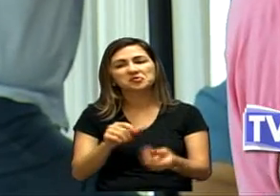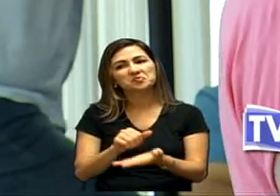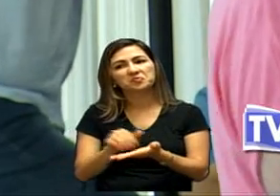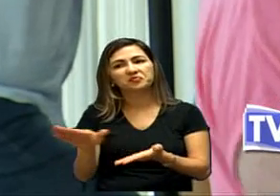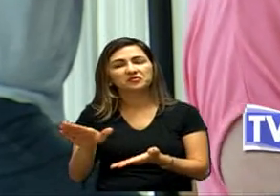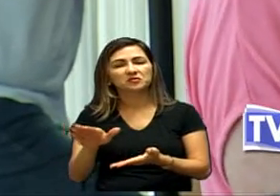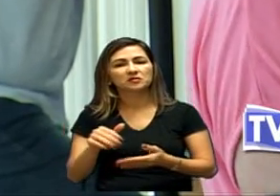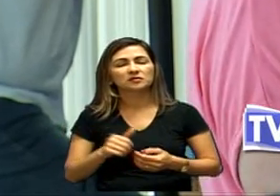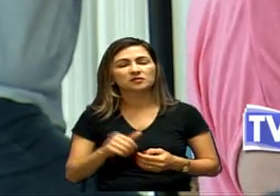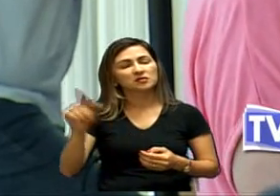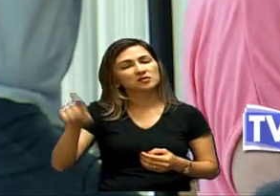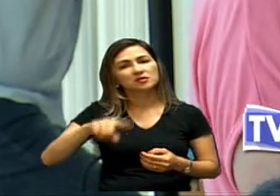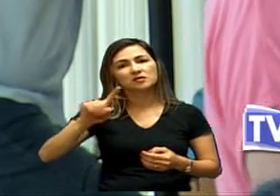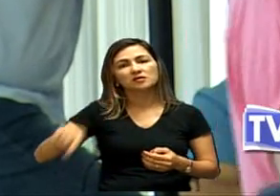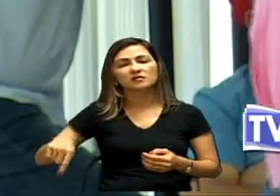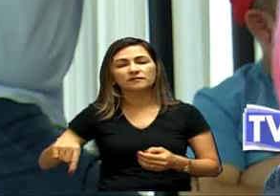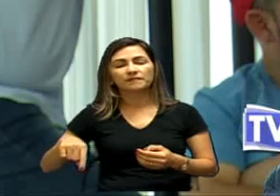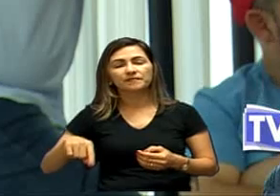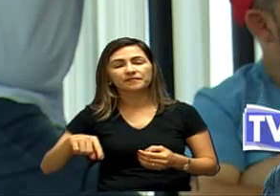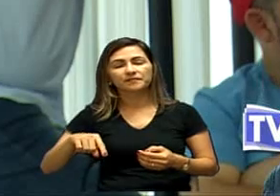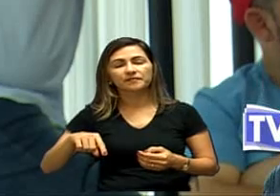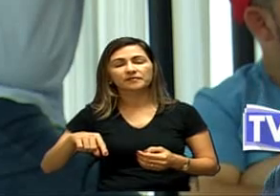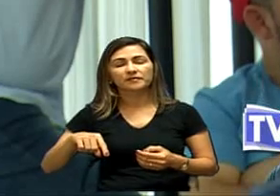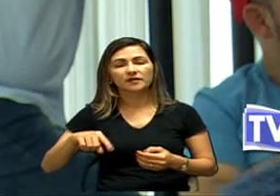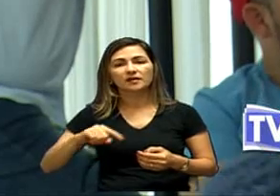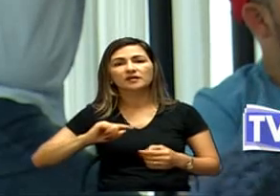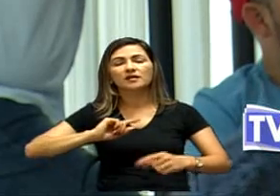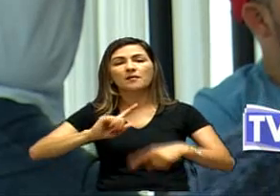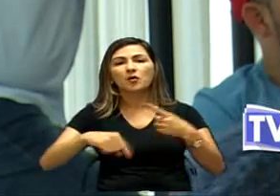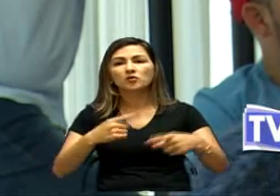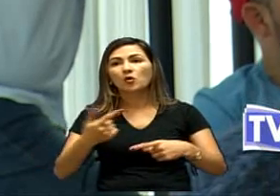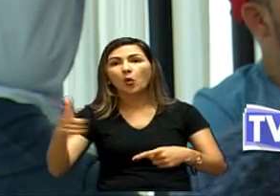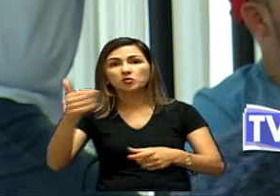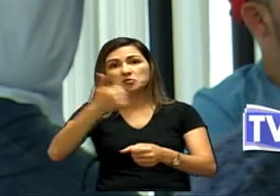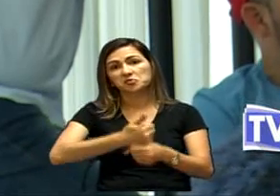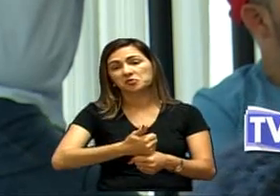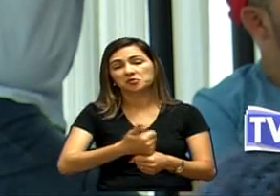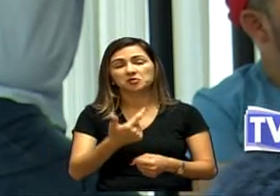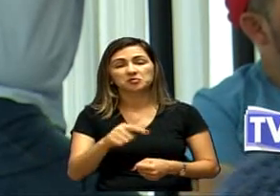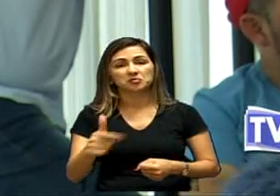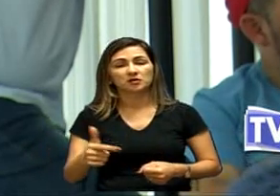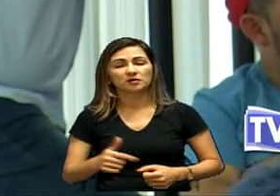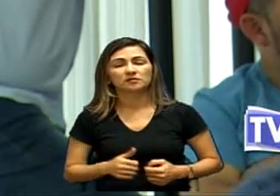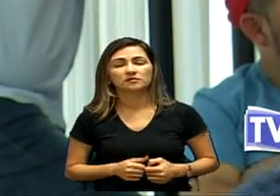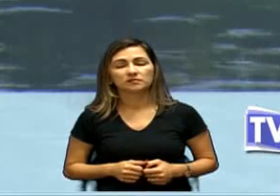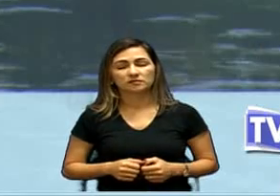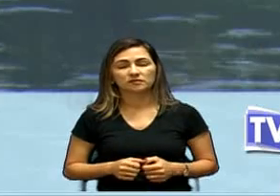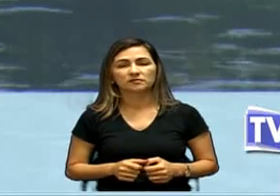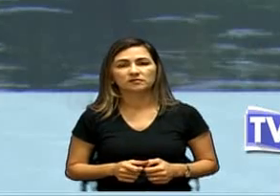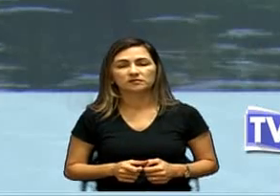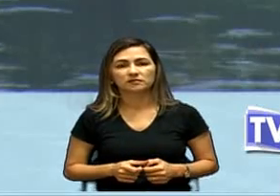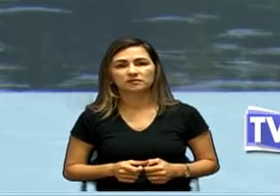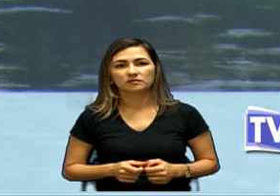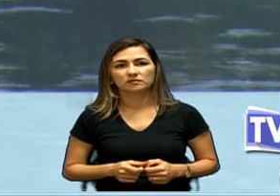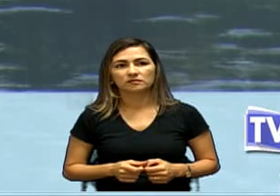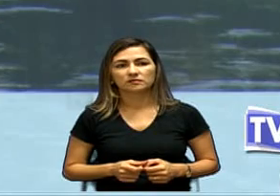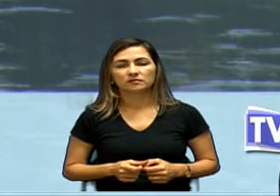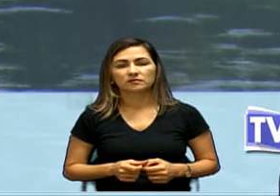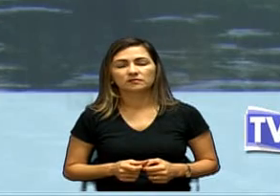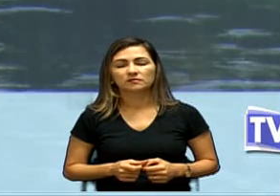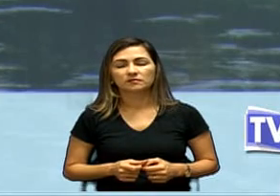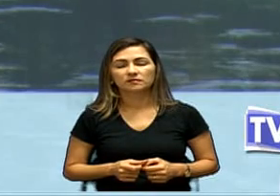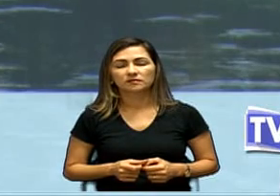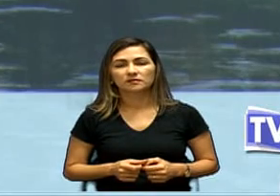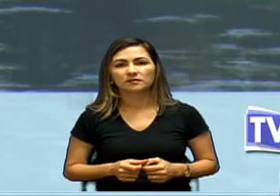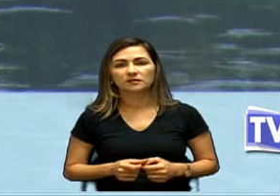vereador Silvano, ela deixa, vereadora, de funcionar e daí não consegue dar andamento. Vereadora, e esse aqui ele é a própria prefeitura comprando